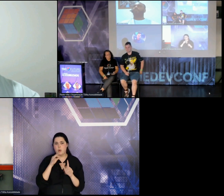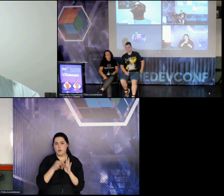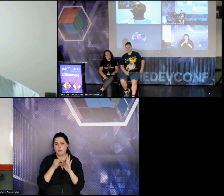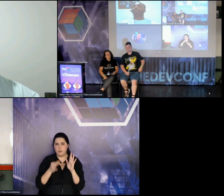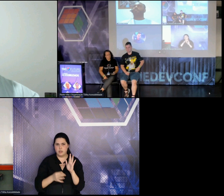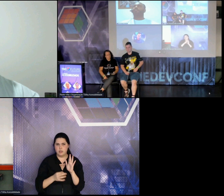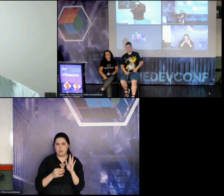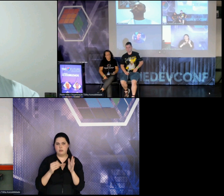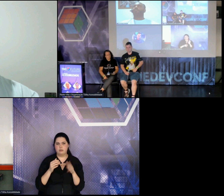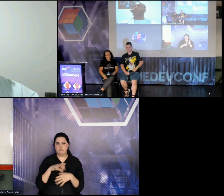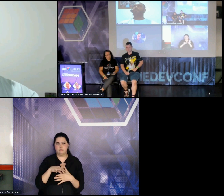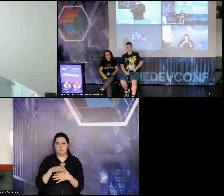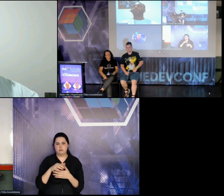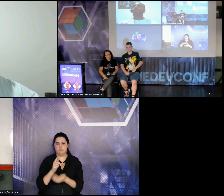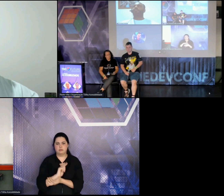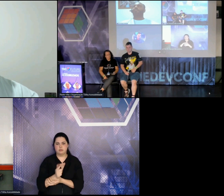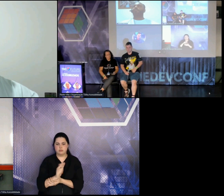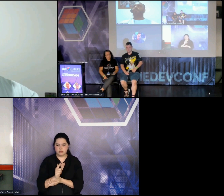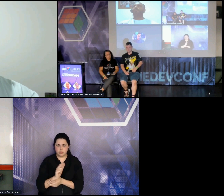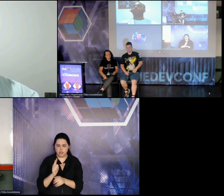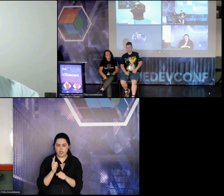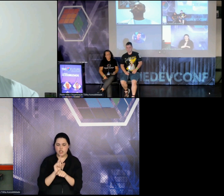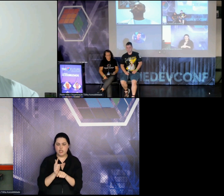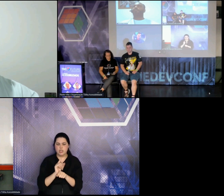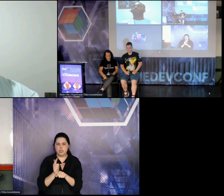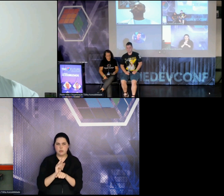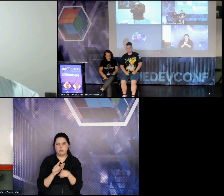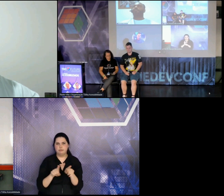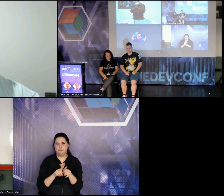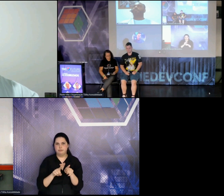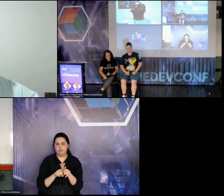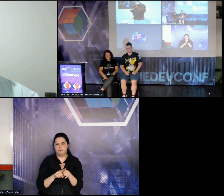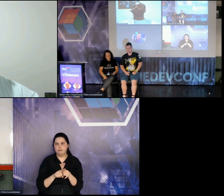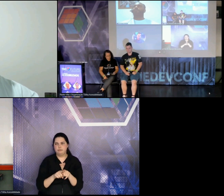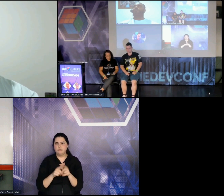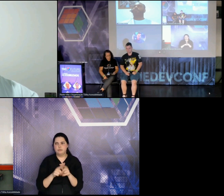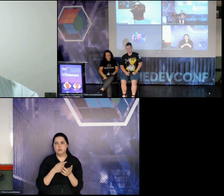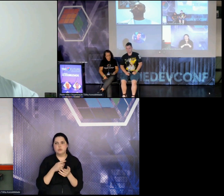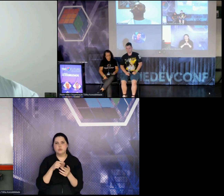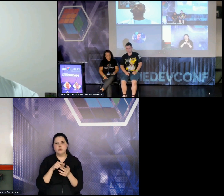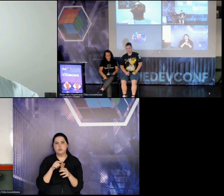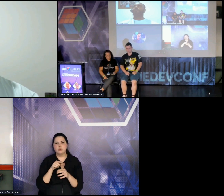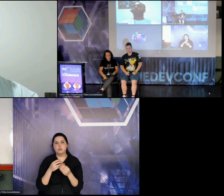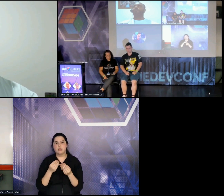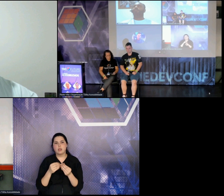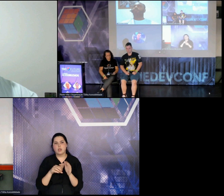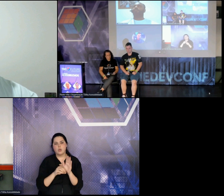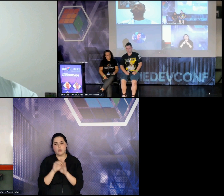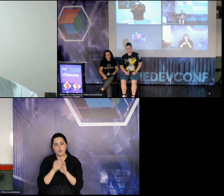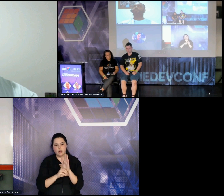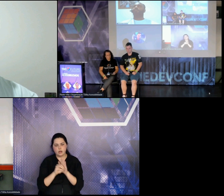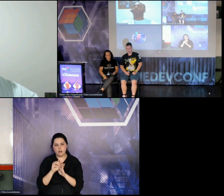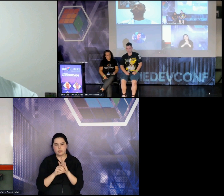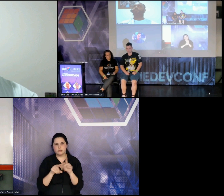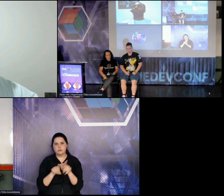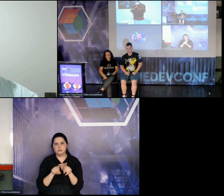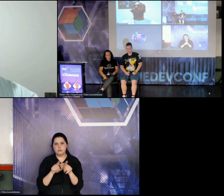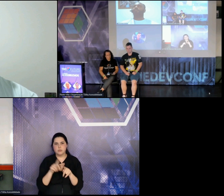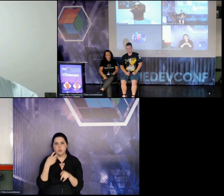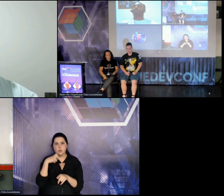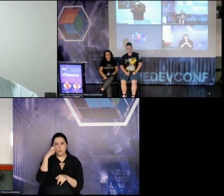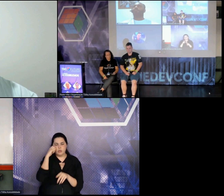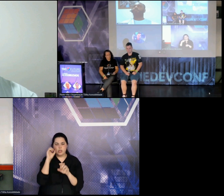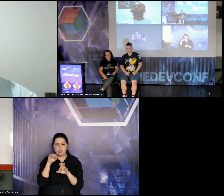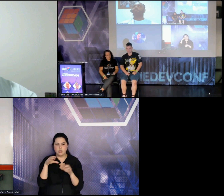parte da gestão, ela cabe muito desde você provisionar orçamentos, passar pelo aculturamento dos